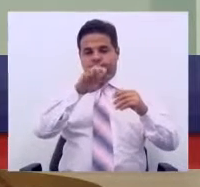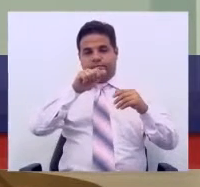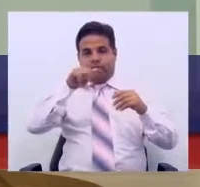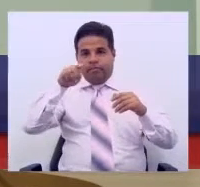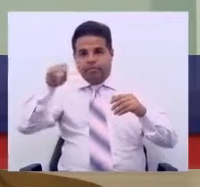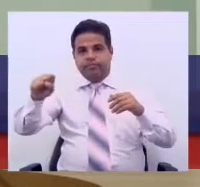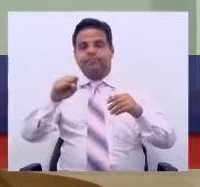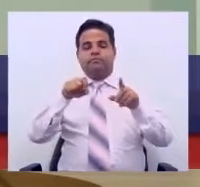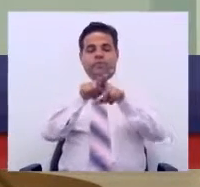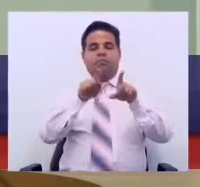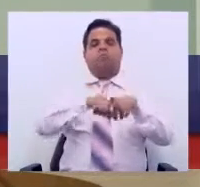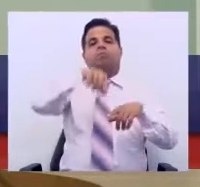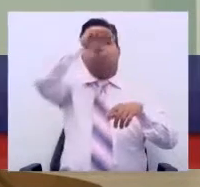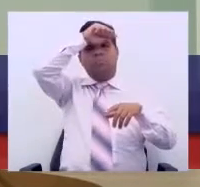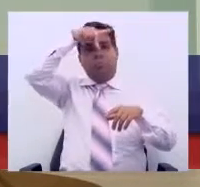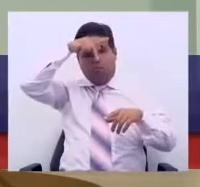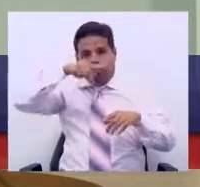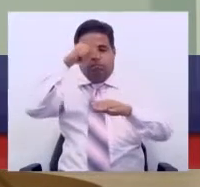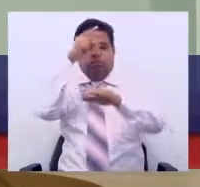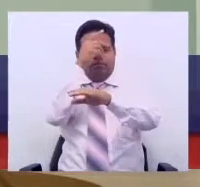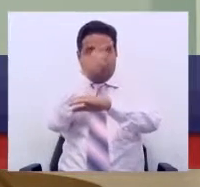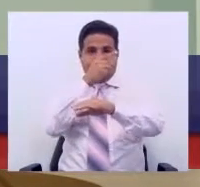prefeito, secretário,